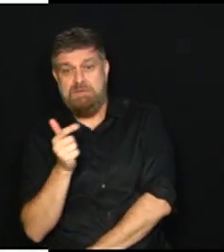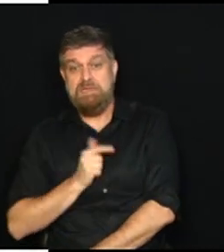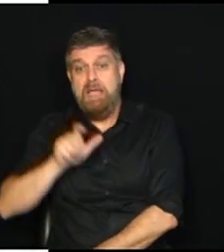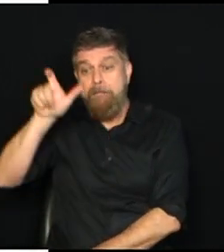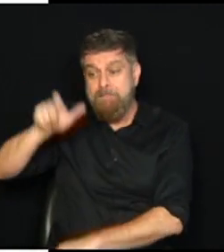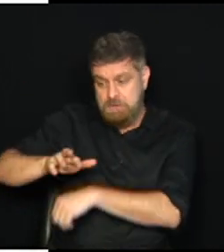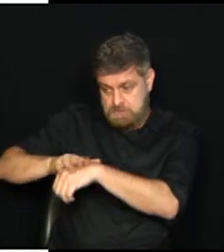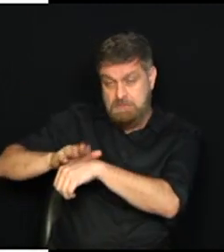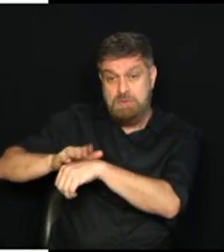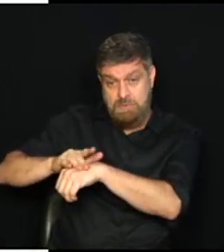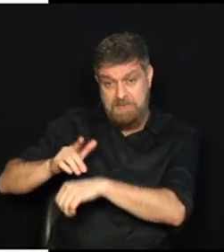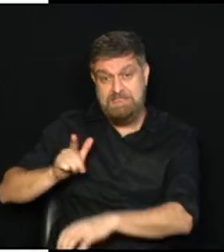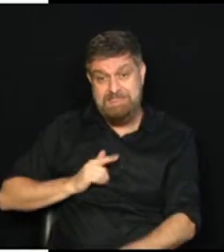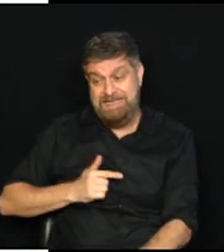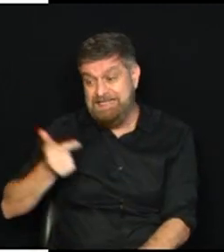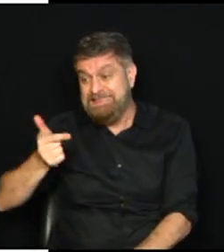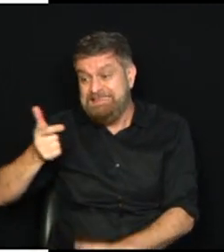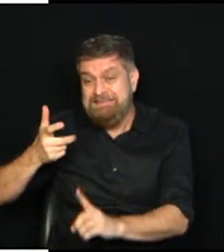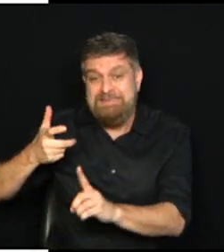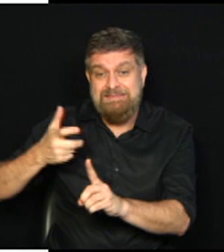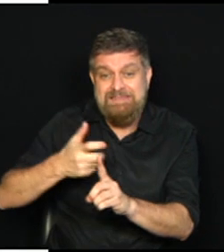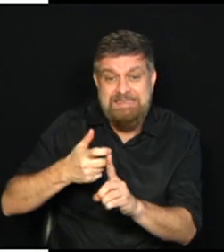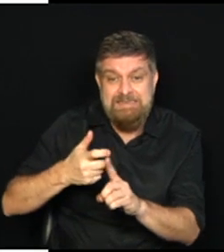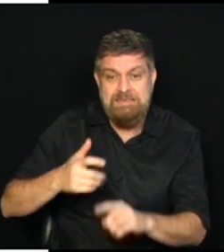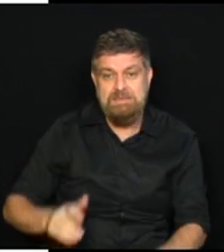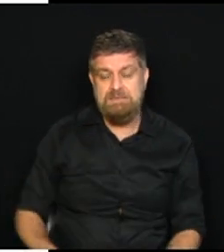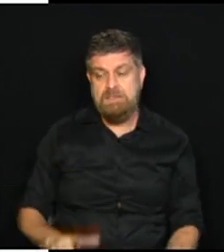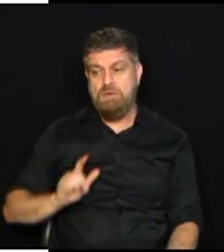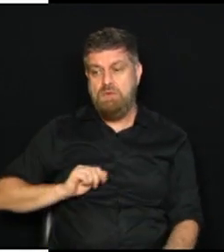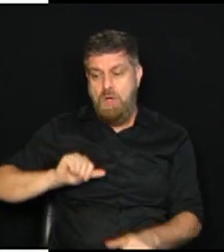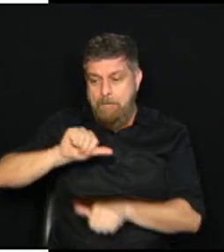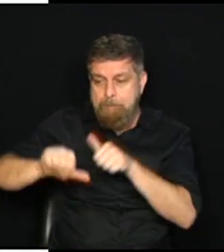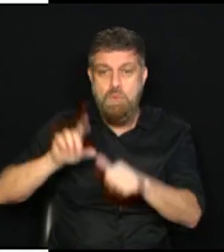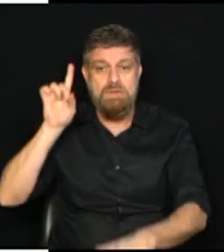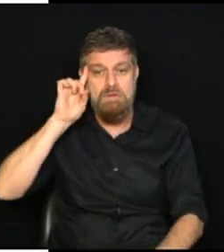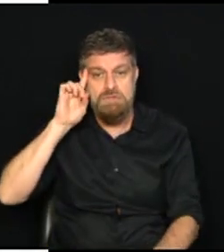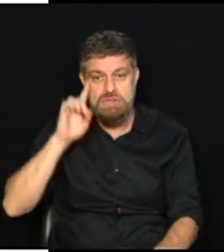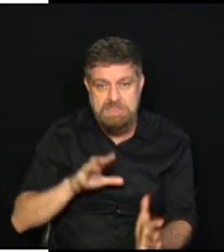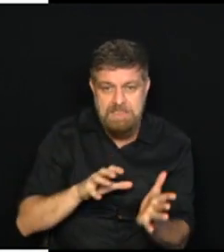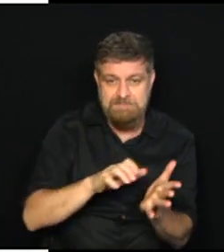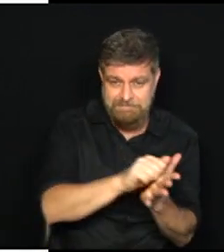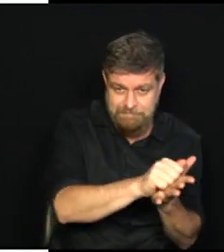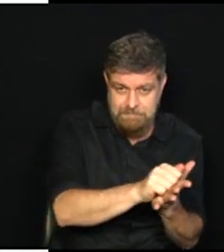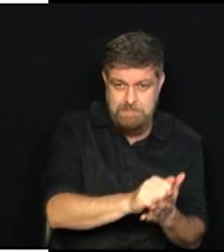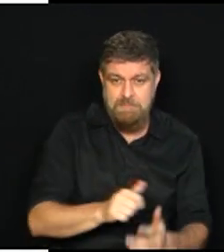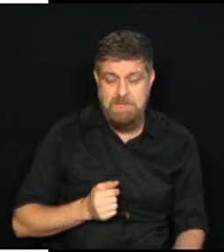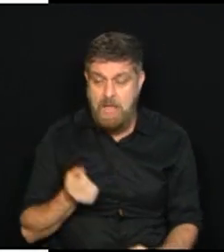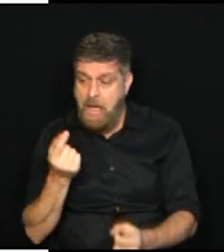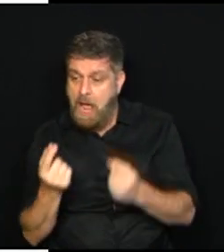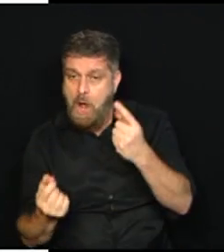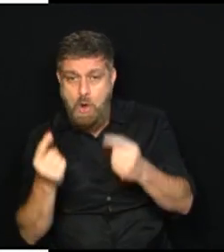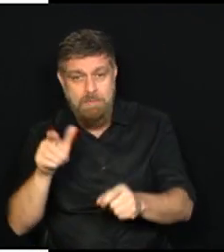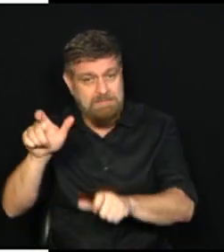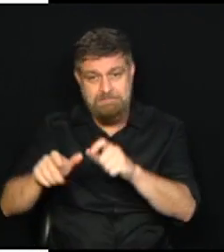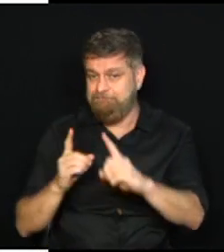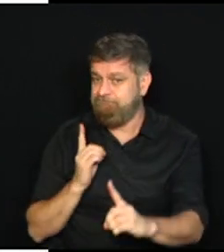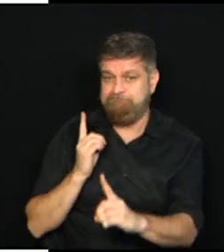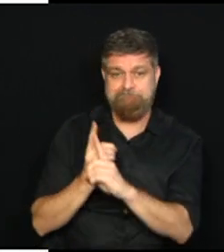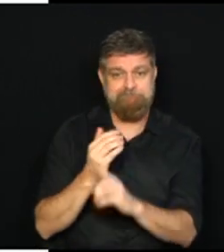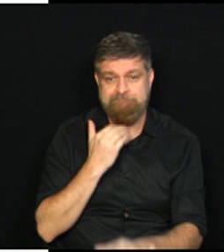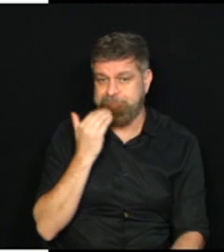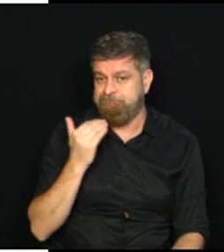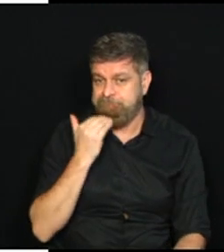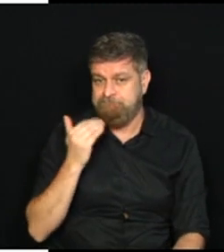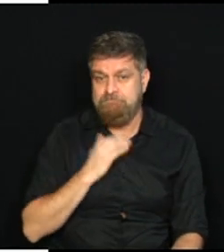doentes, né, no momento da segunda dose e reagendam. Algumas pessoas que a gente não acha mesmo e